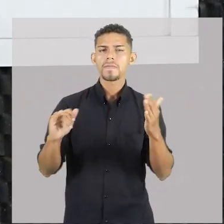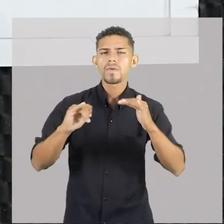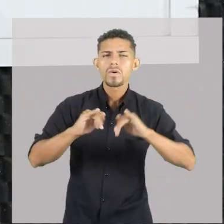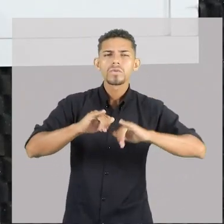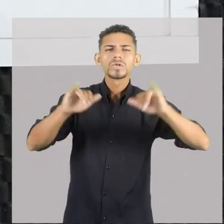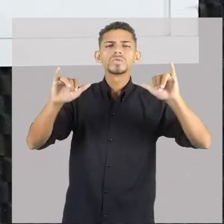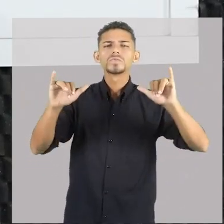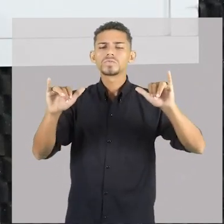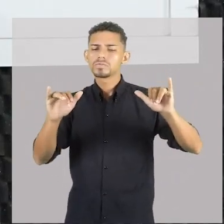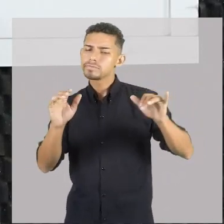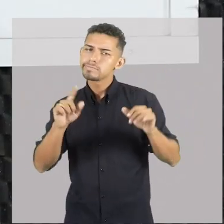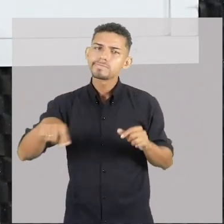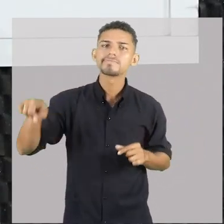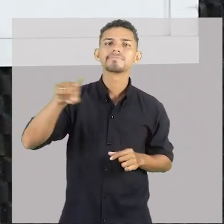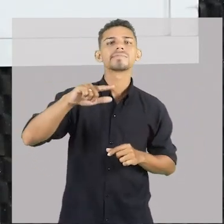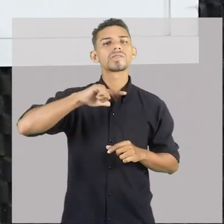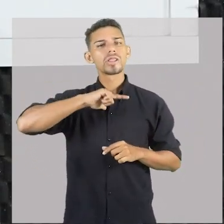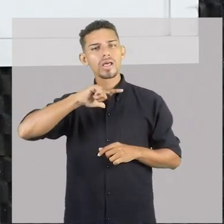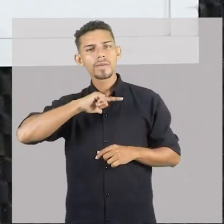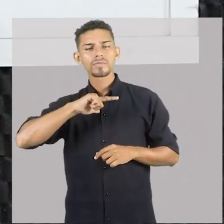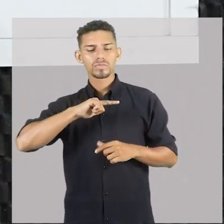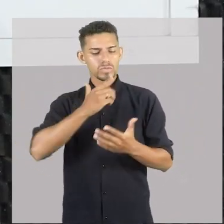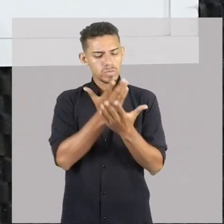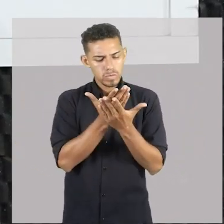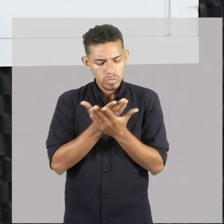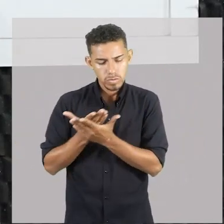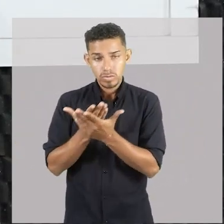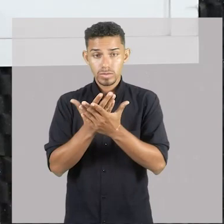informações, além disso vai ter mais questões e as